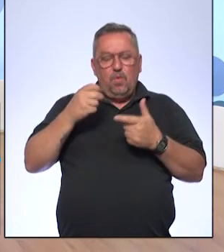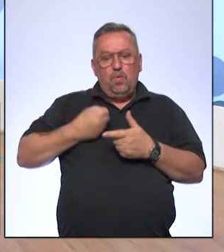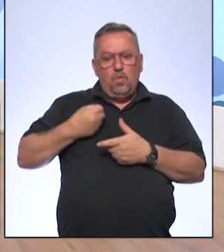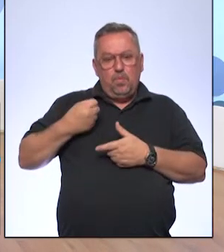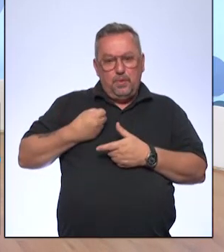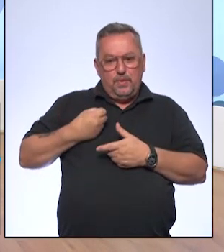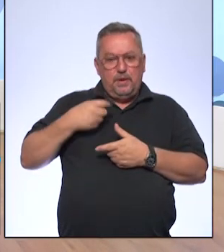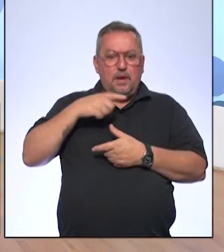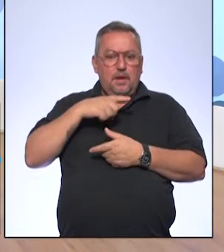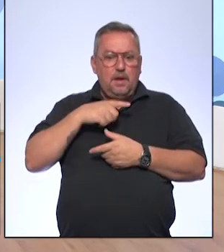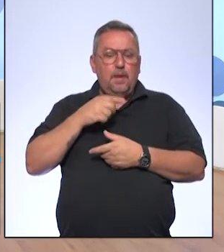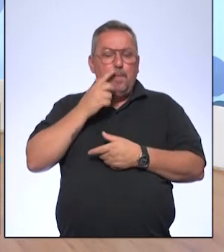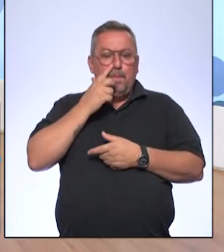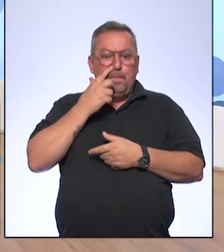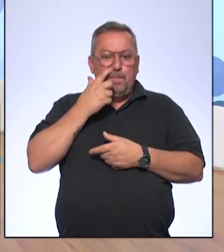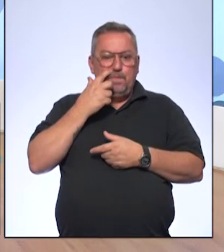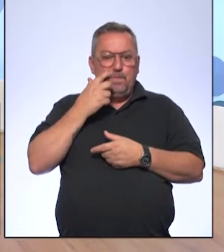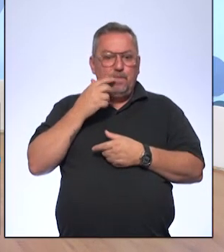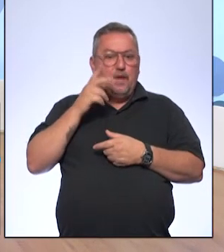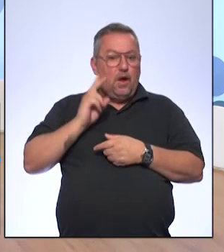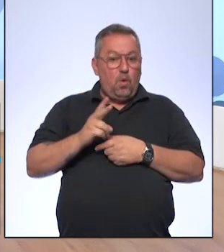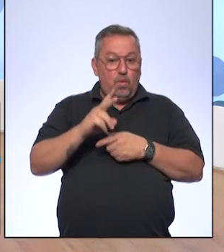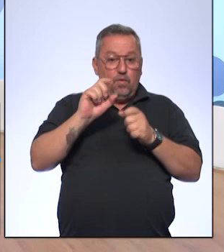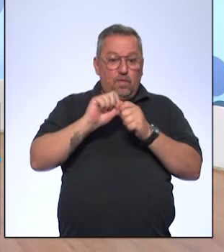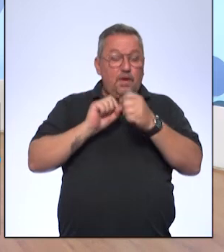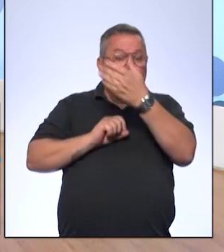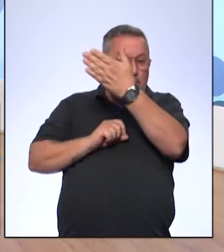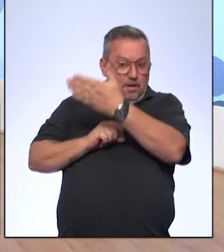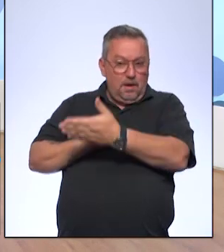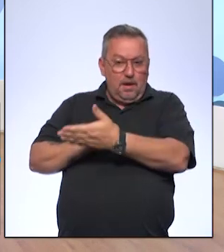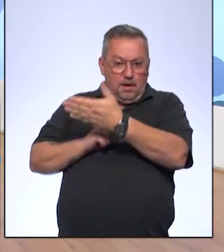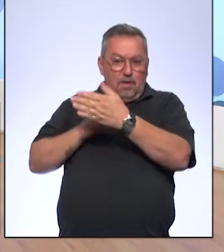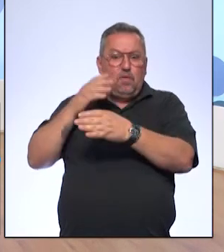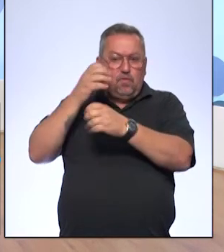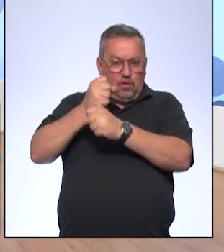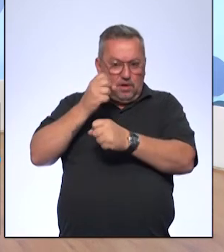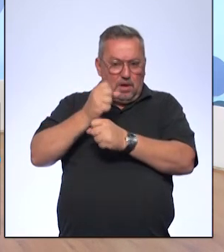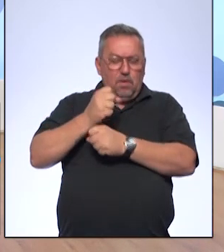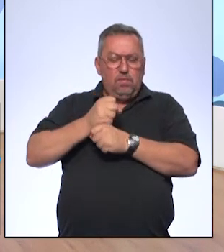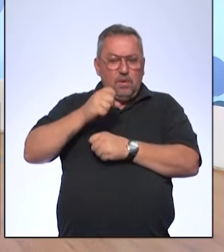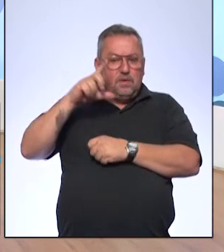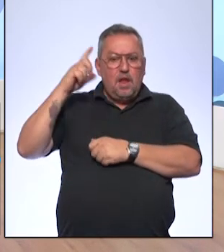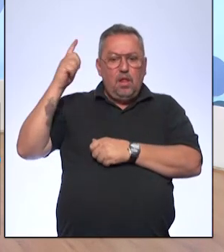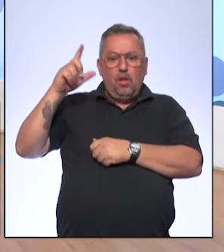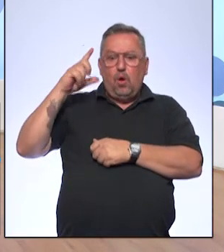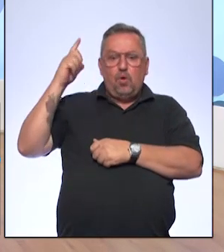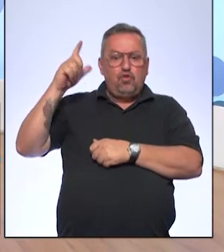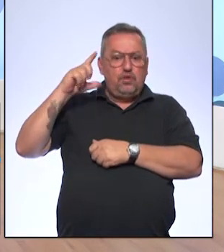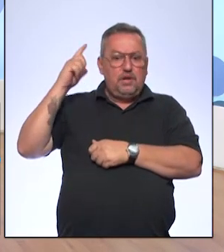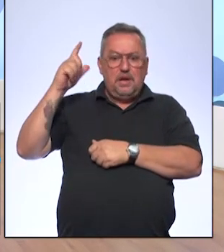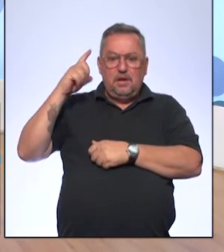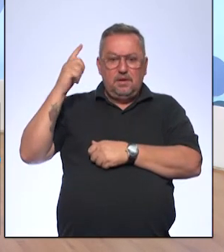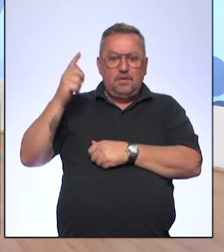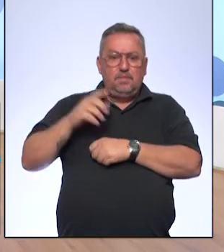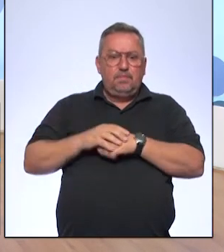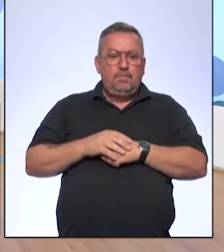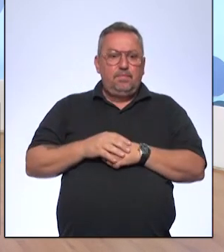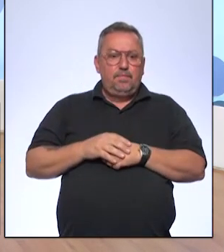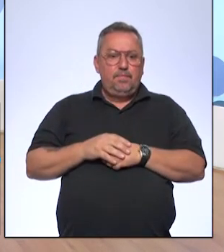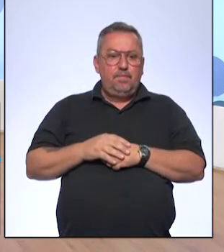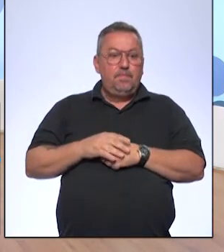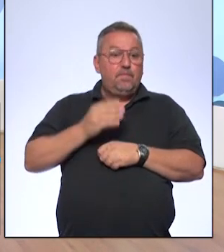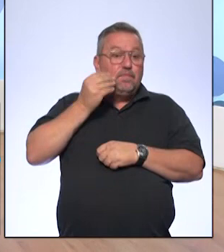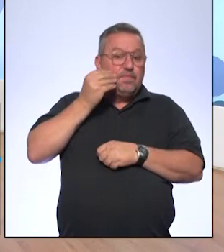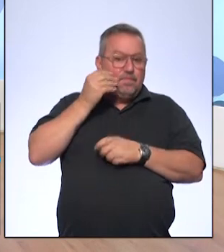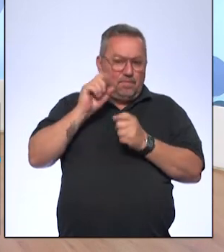ele tenha. É seguir esse cálculo, é seguir essa lógica. Isso, né, mesmo. Entre as grandezas. Vamos tentar,